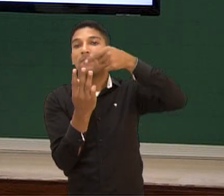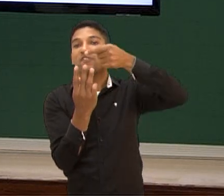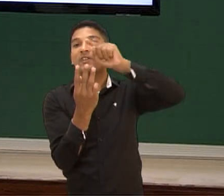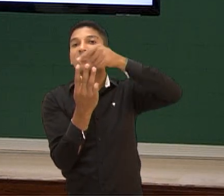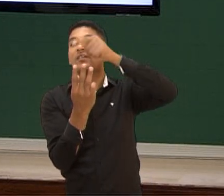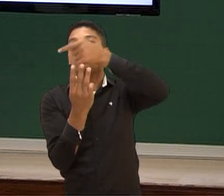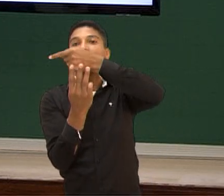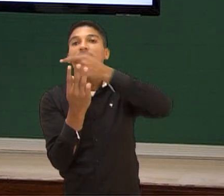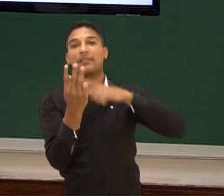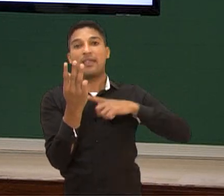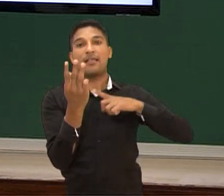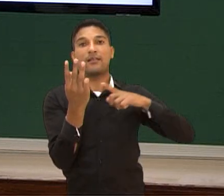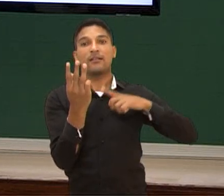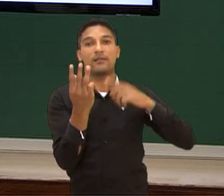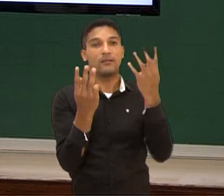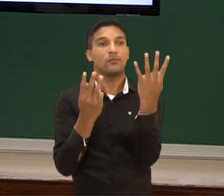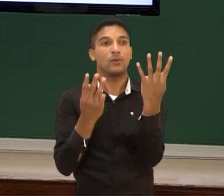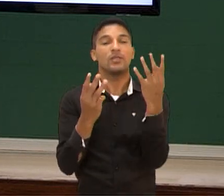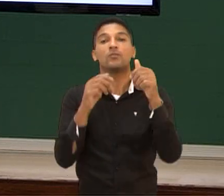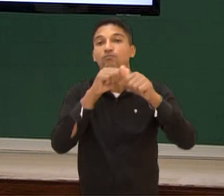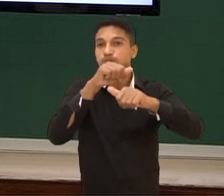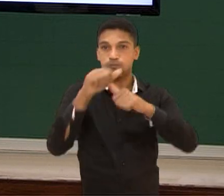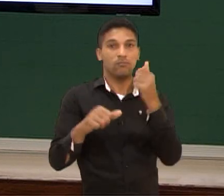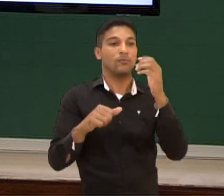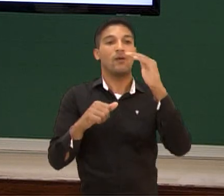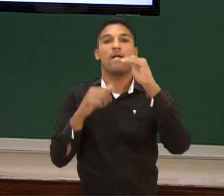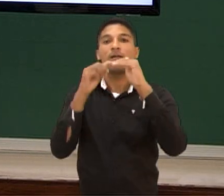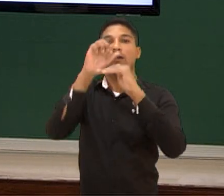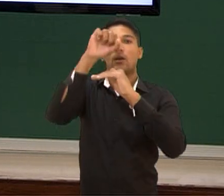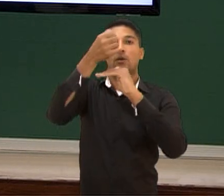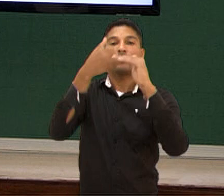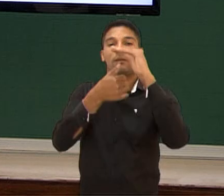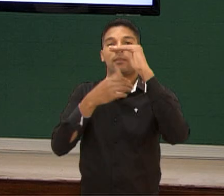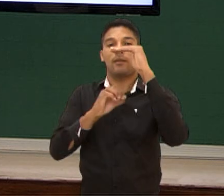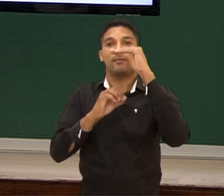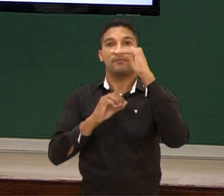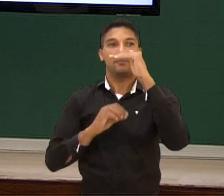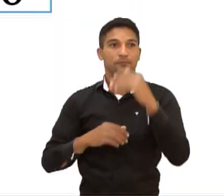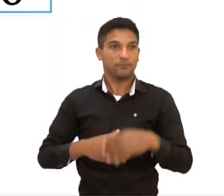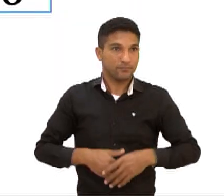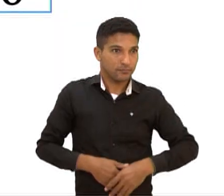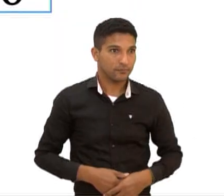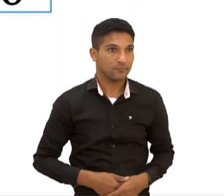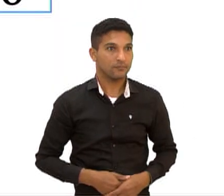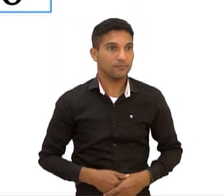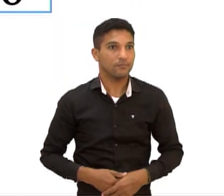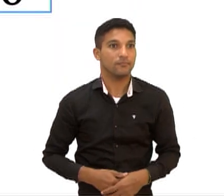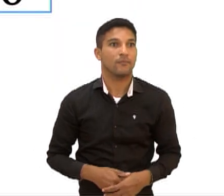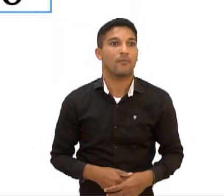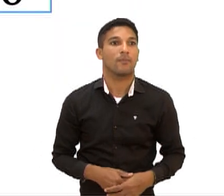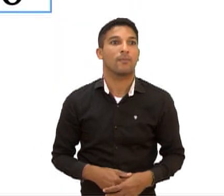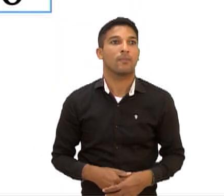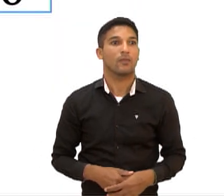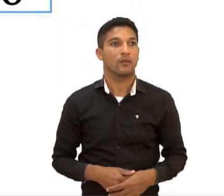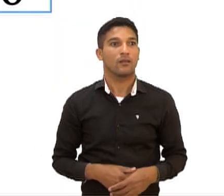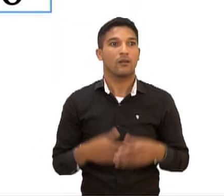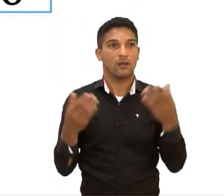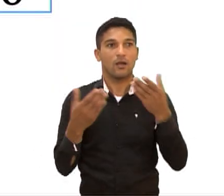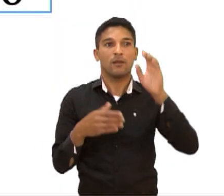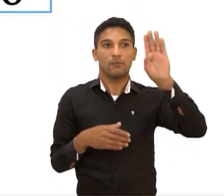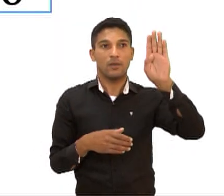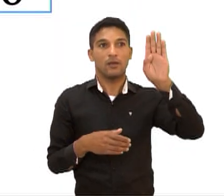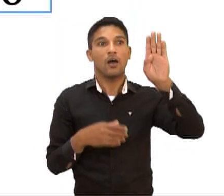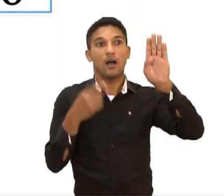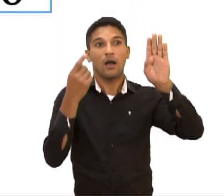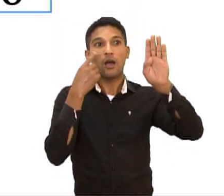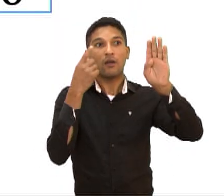um zero. Por isso, 8 décimos, ok? Letra B agora. Como que eu faço a leitura? Colocando na tabelinha para ficar um pouco mais